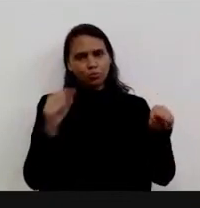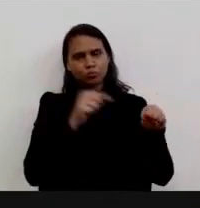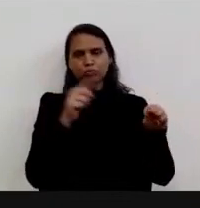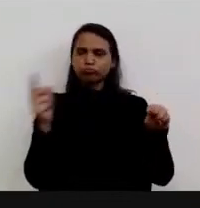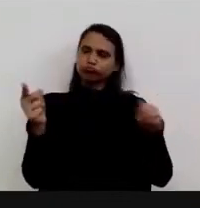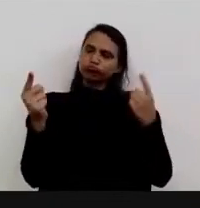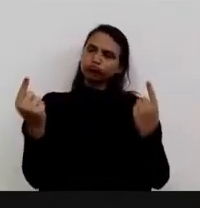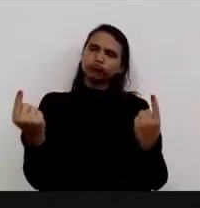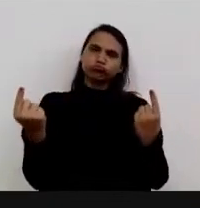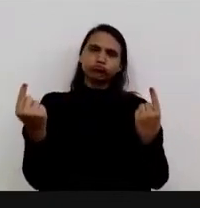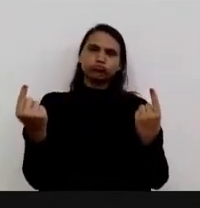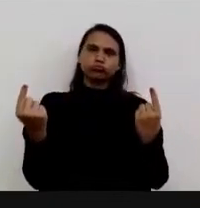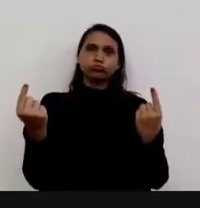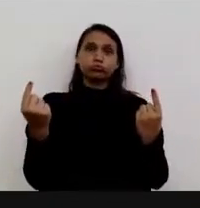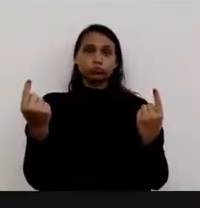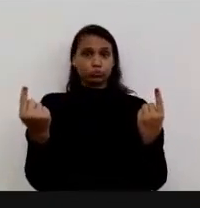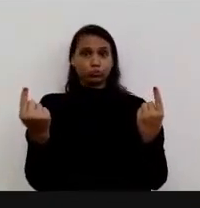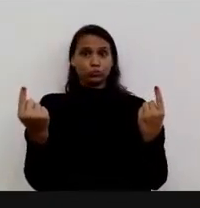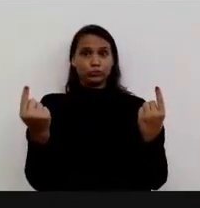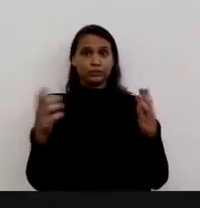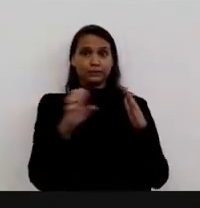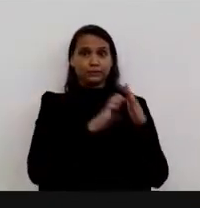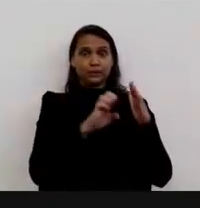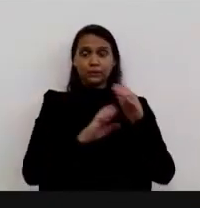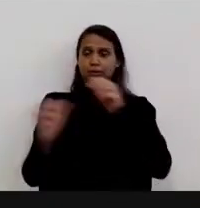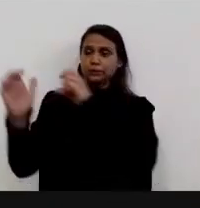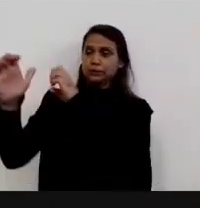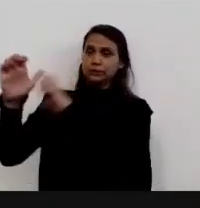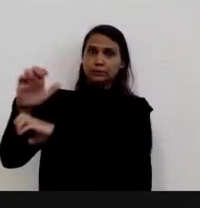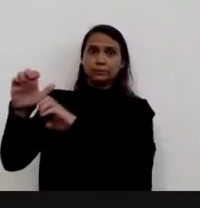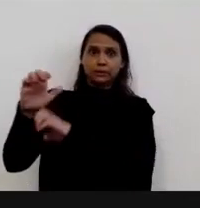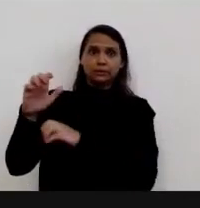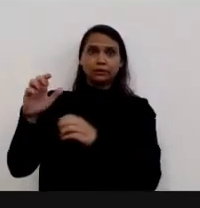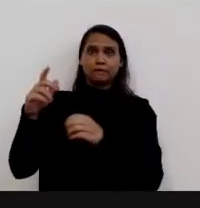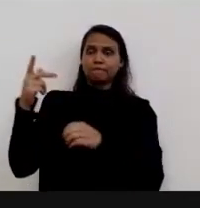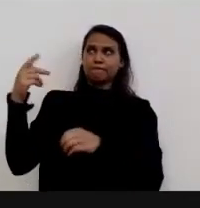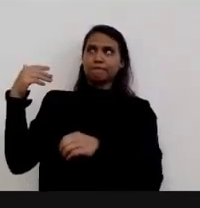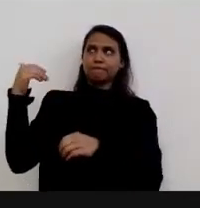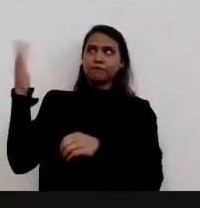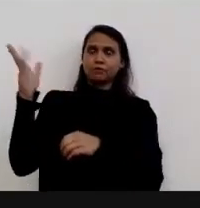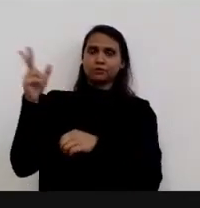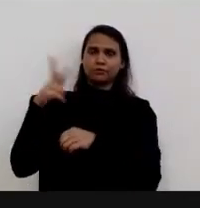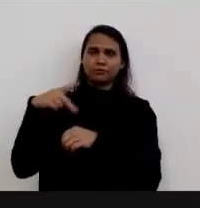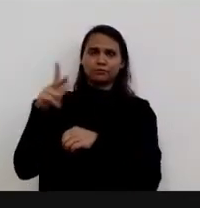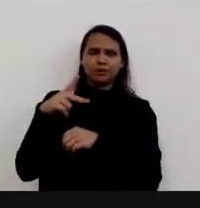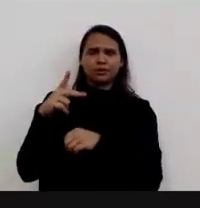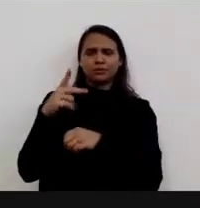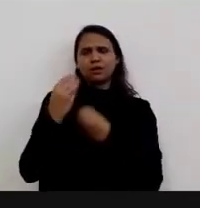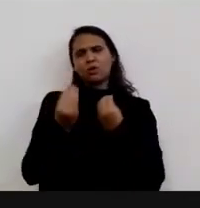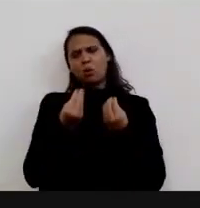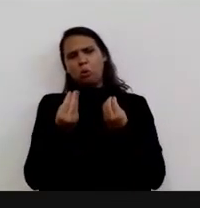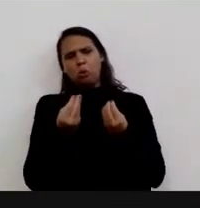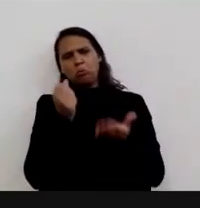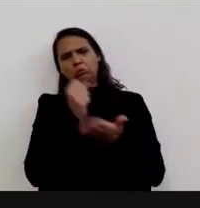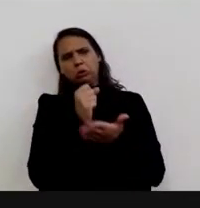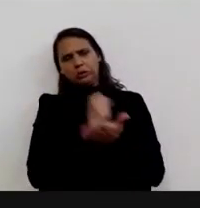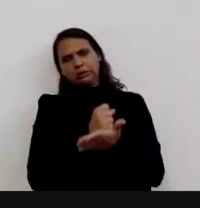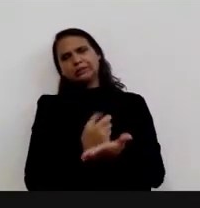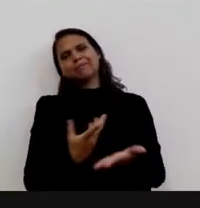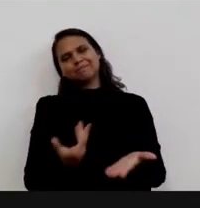E a gente teria ali duas empresas que são internacionais, então haveria uma grande dificuldade em fazer essa